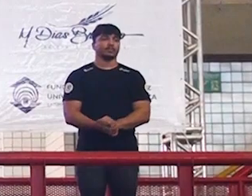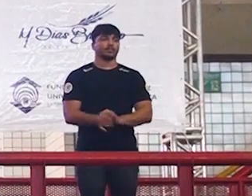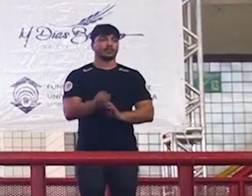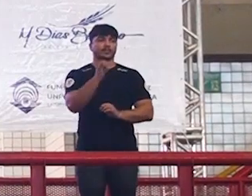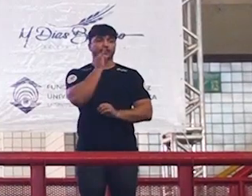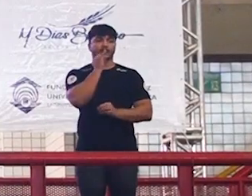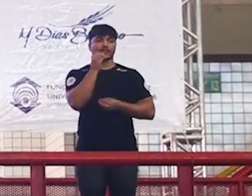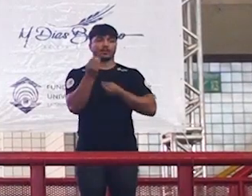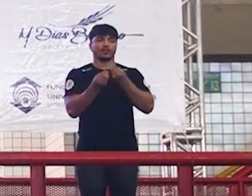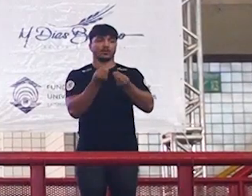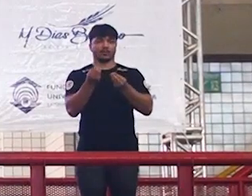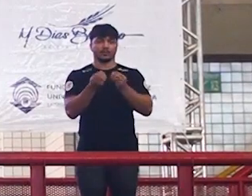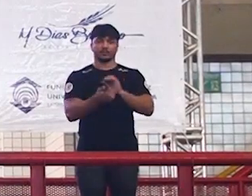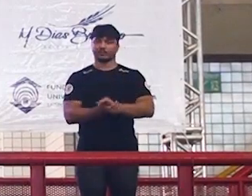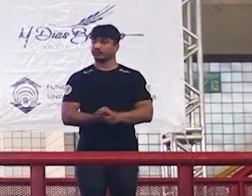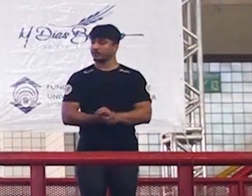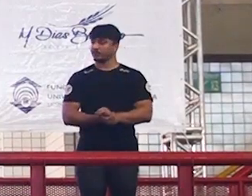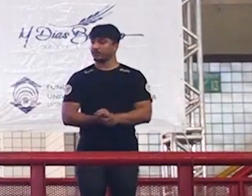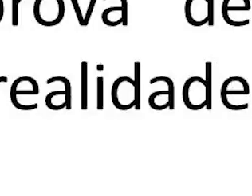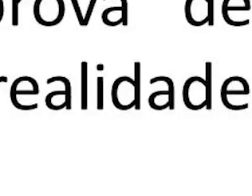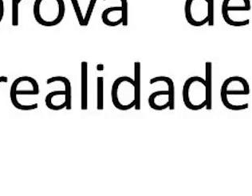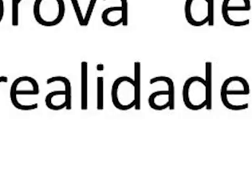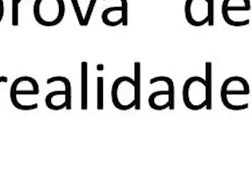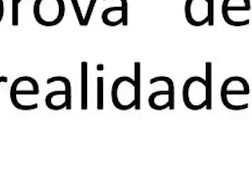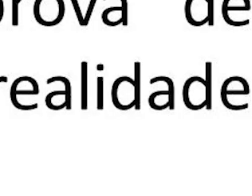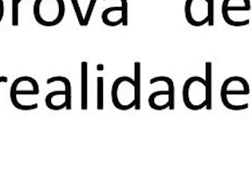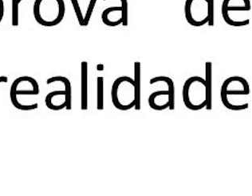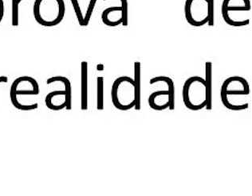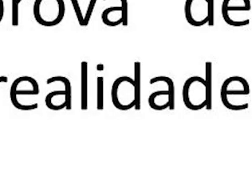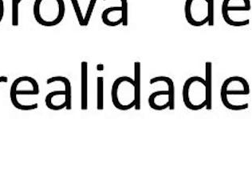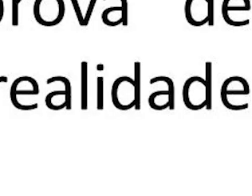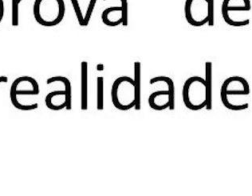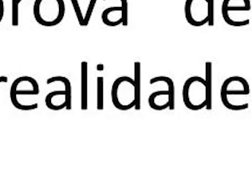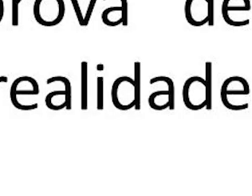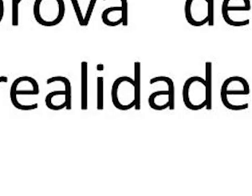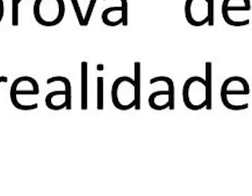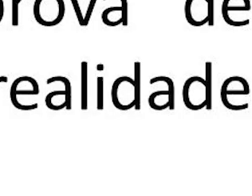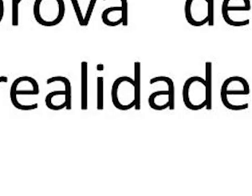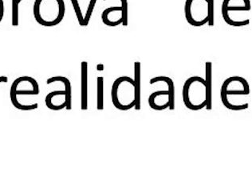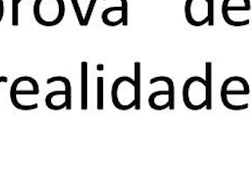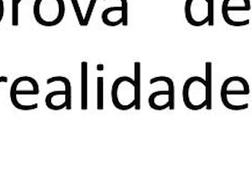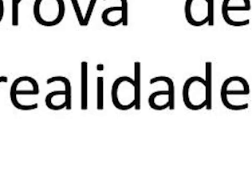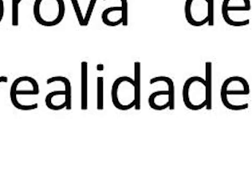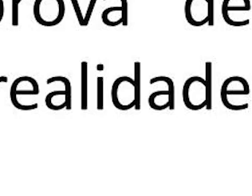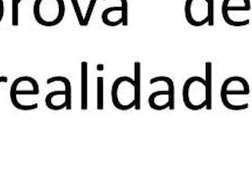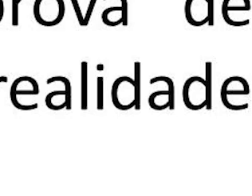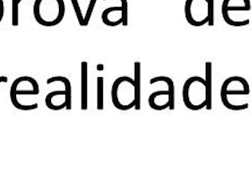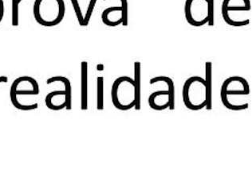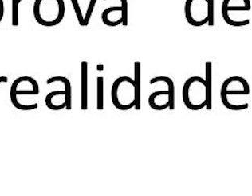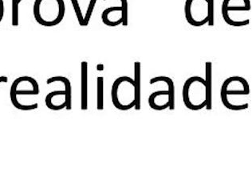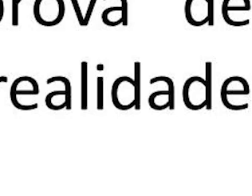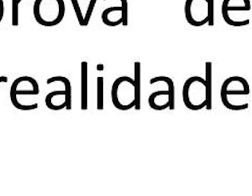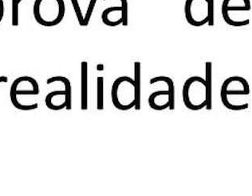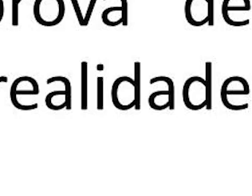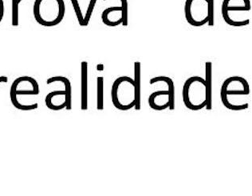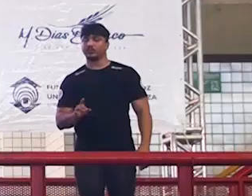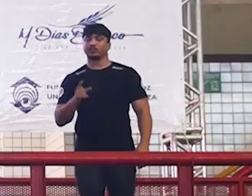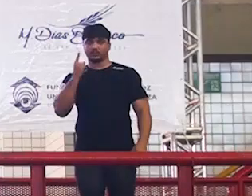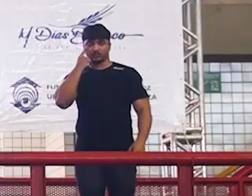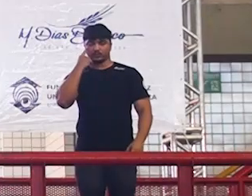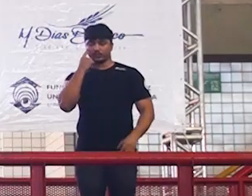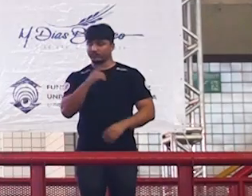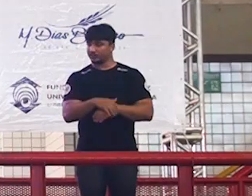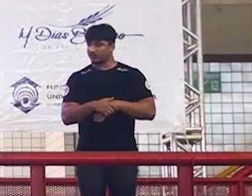Exemplificando. Ó, nem sempre uma prova de redação explora a realidade brasileira. E eu vou dar um exemplo para ti.